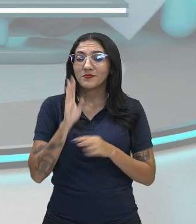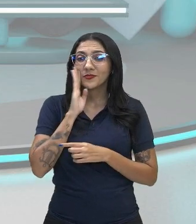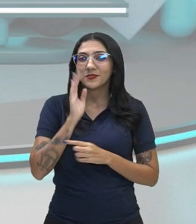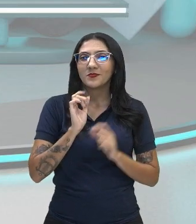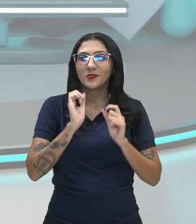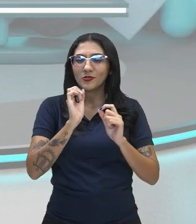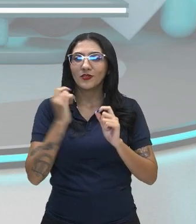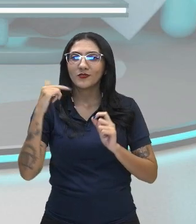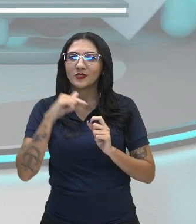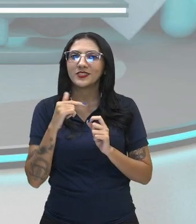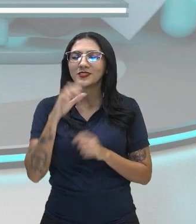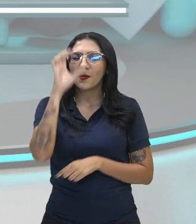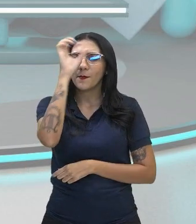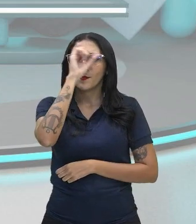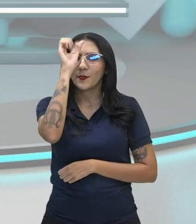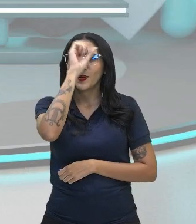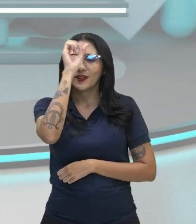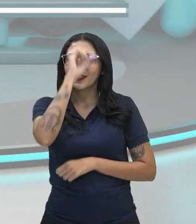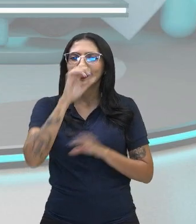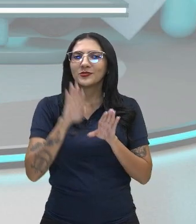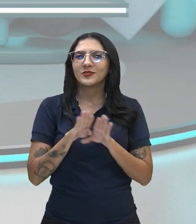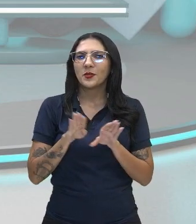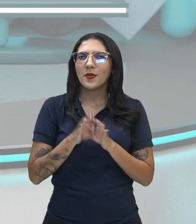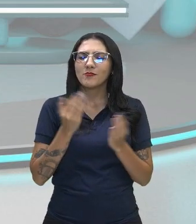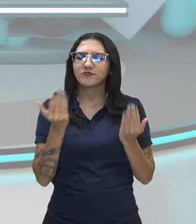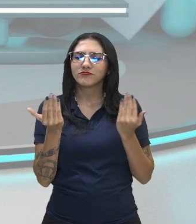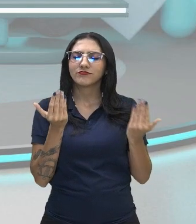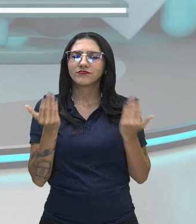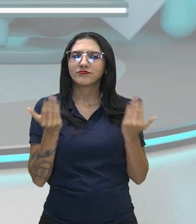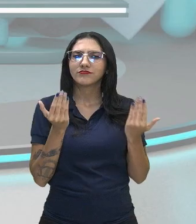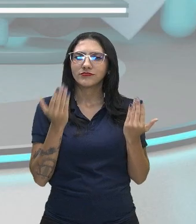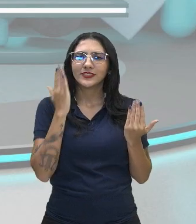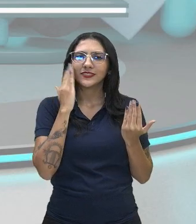sobretudo você tenha aprendido a distinguir